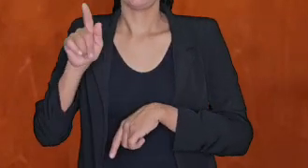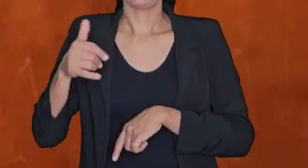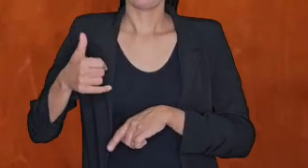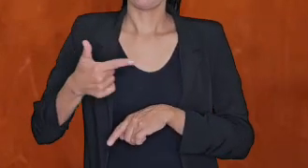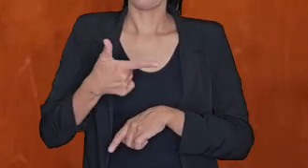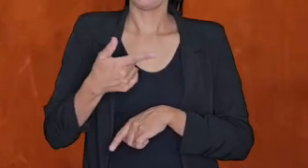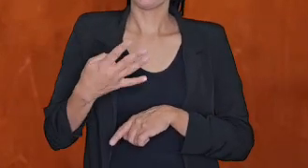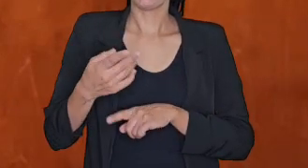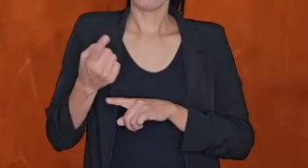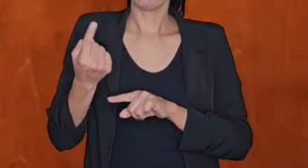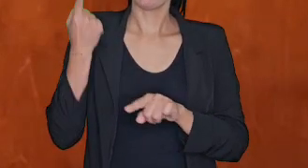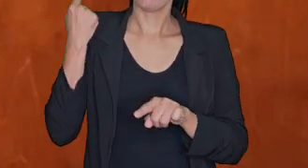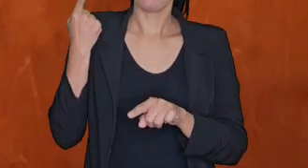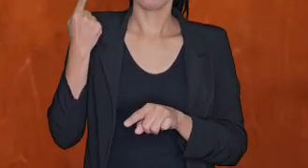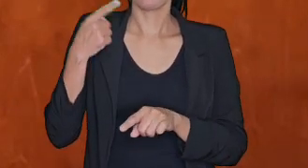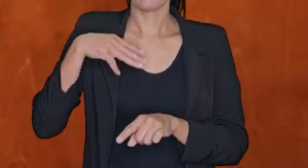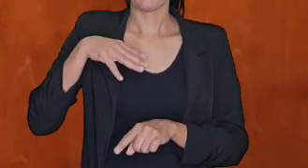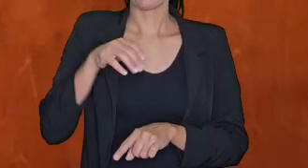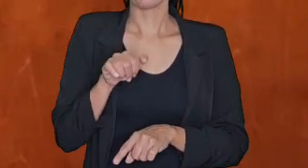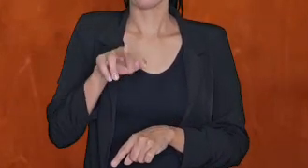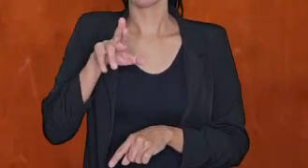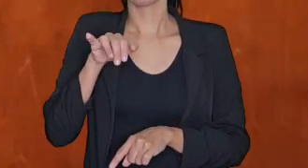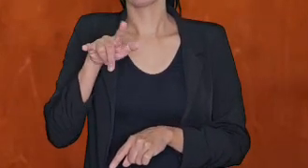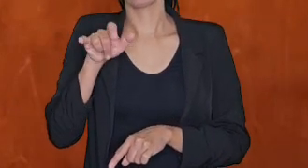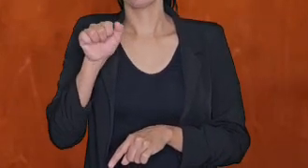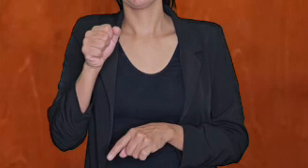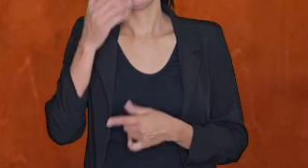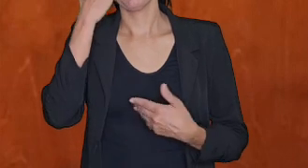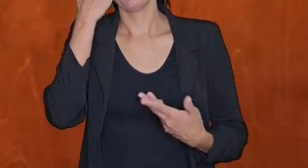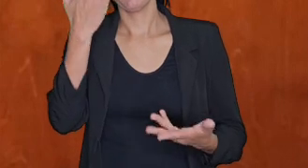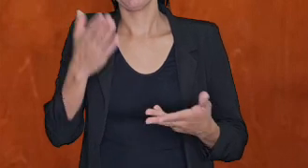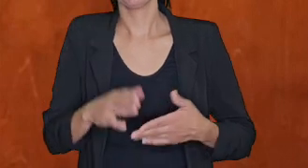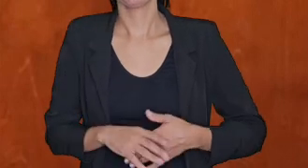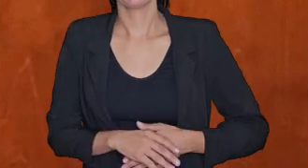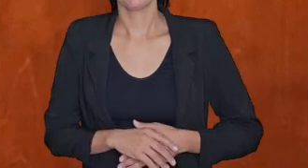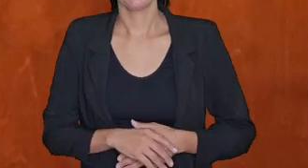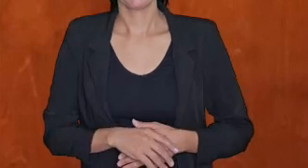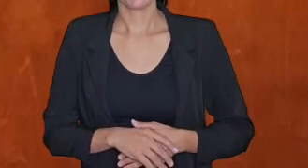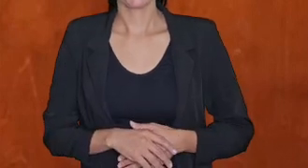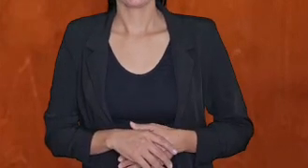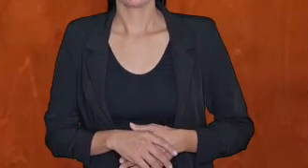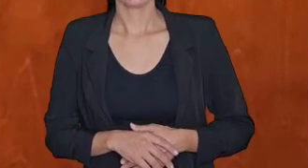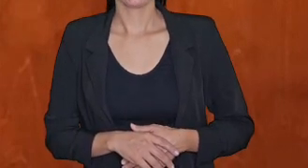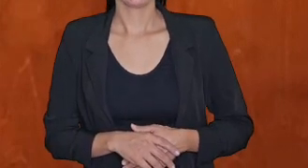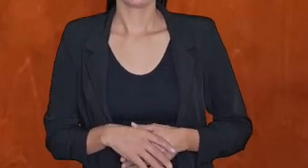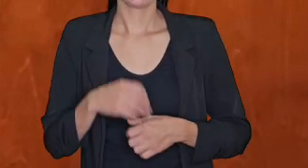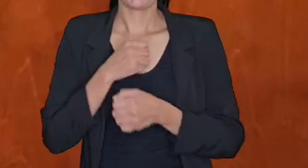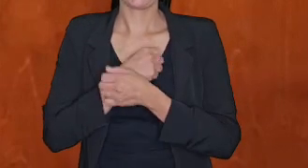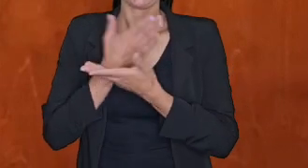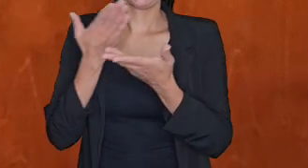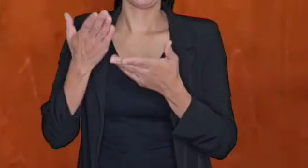perdão, e o meu professor de graduação de 24 anos atrás, Dr. Mairã. Aí, olha tão velho assim.